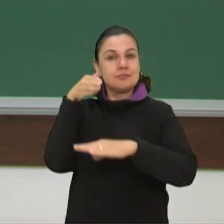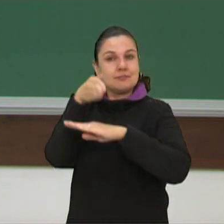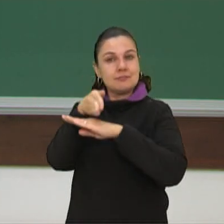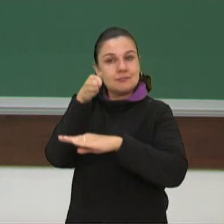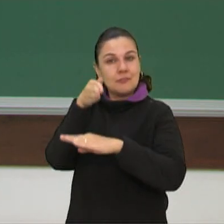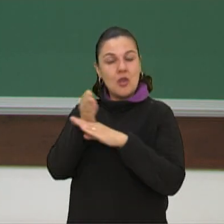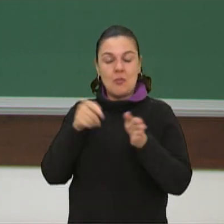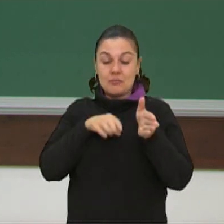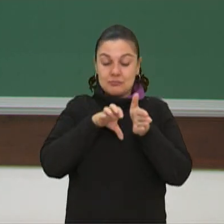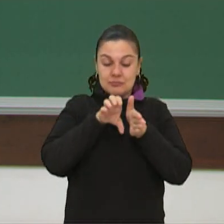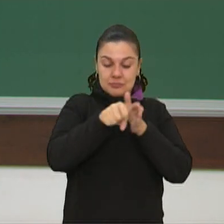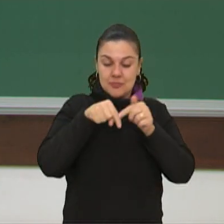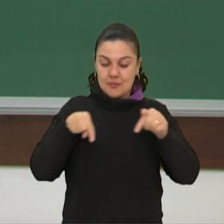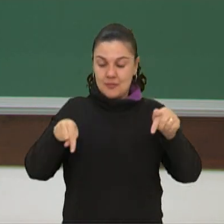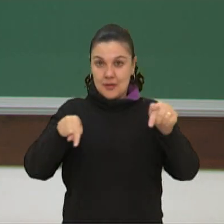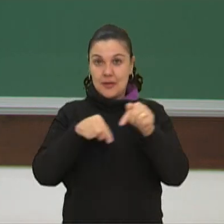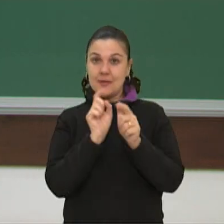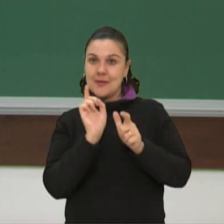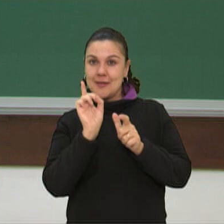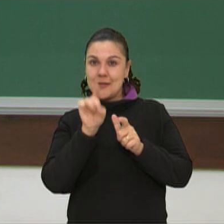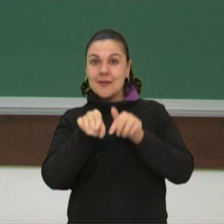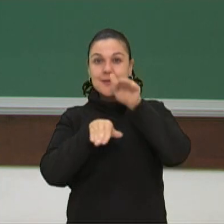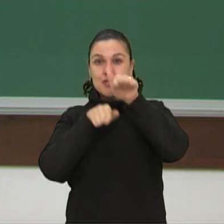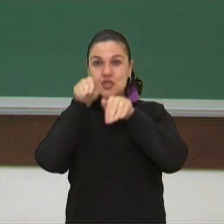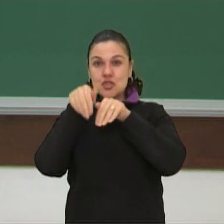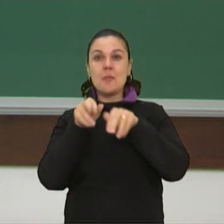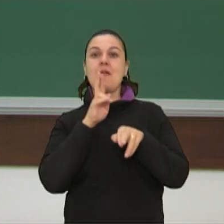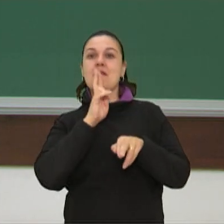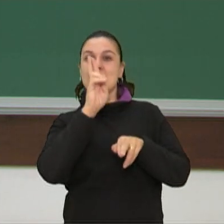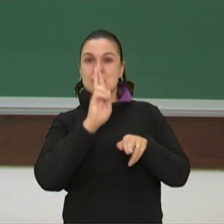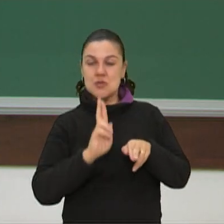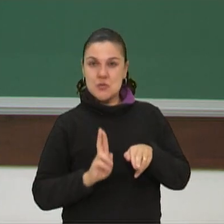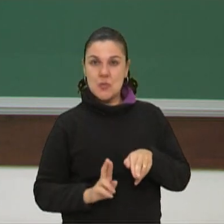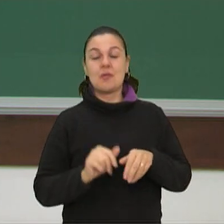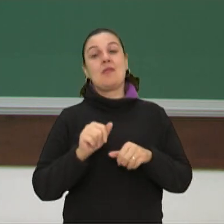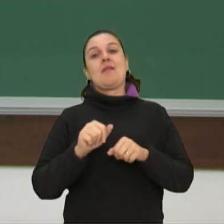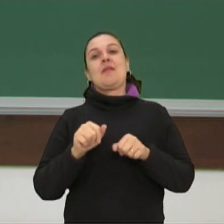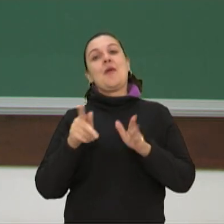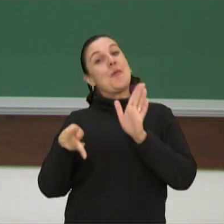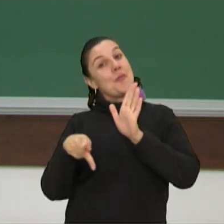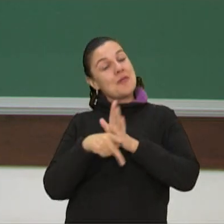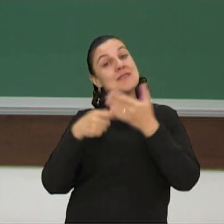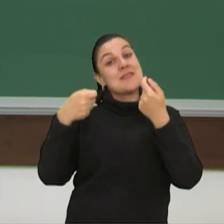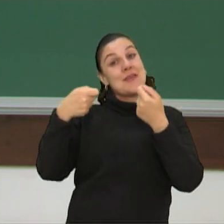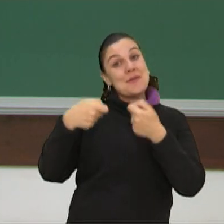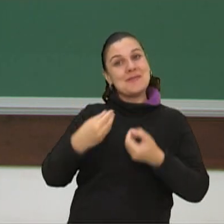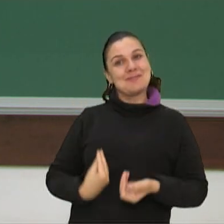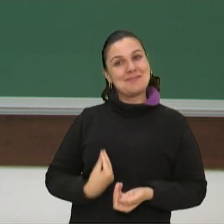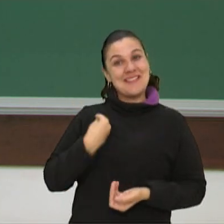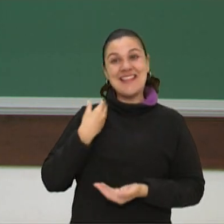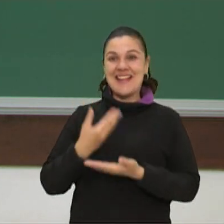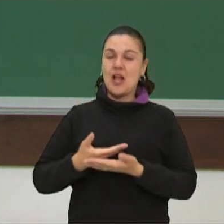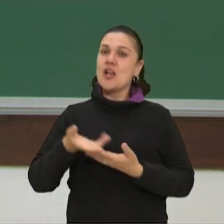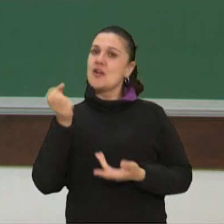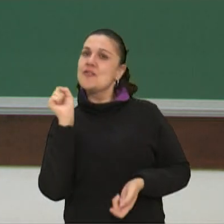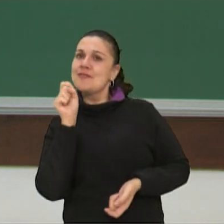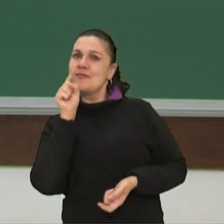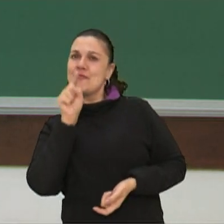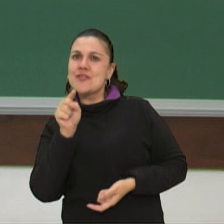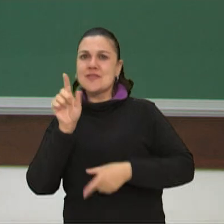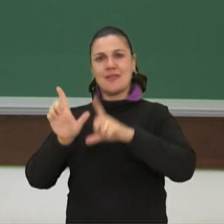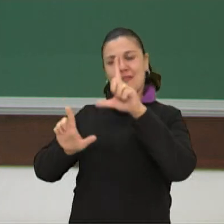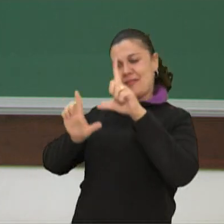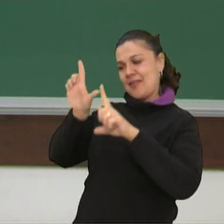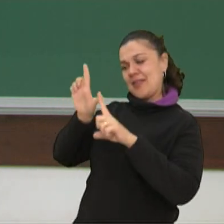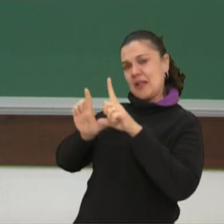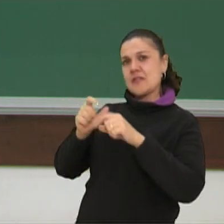pelo Classroom, lembre-se de clicar no link da chamada e responder a sua chamada para garantir a sua presença nessa aula. Você que assiste apenas